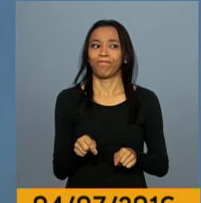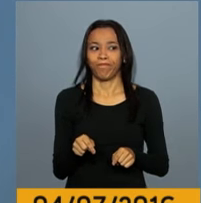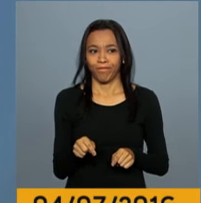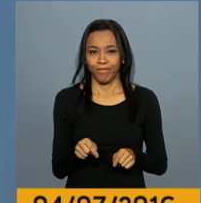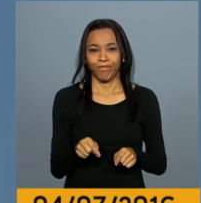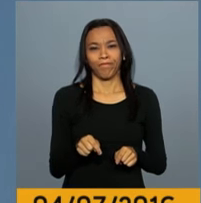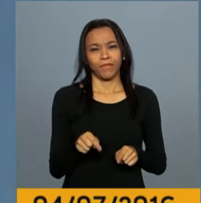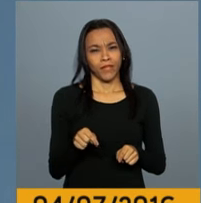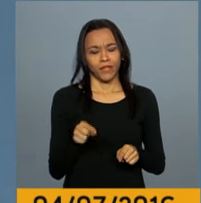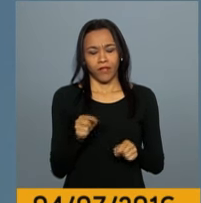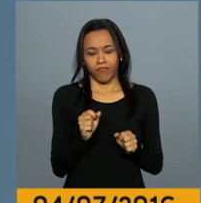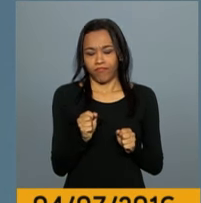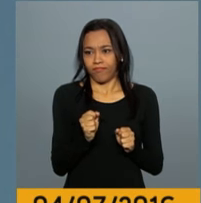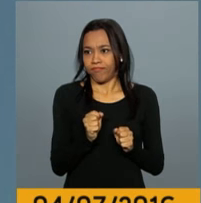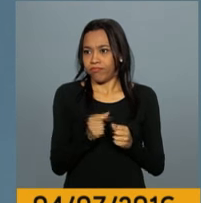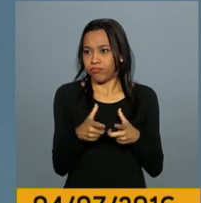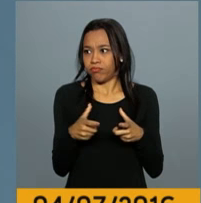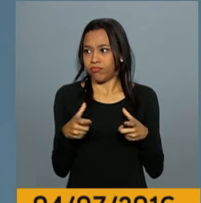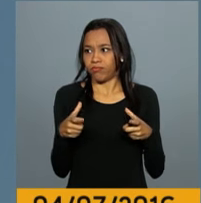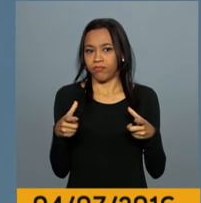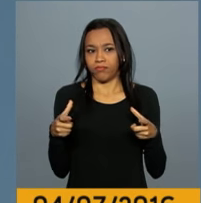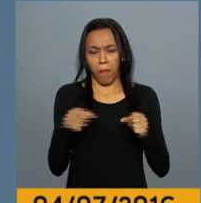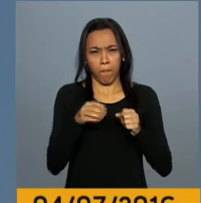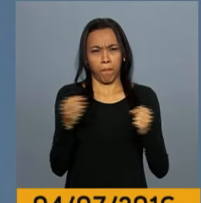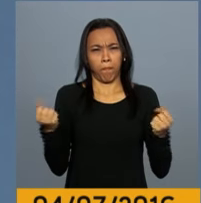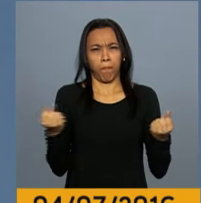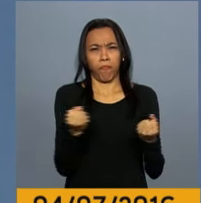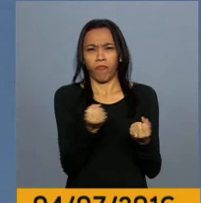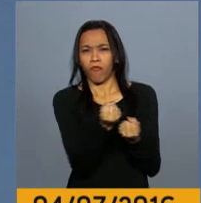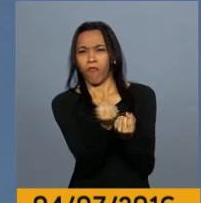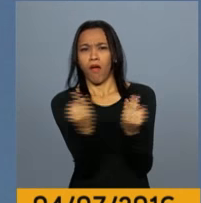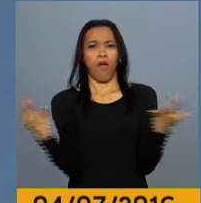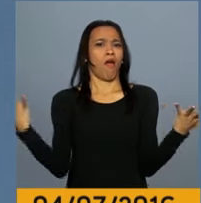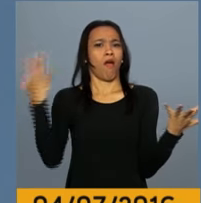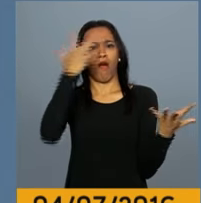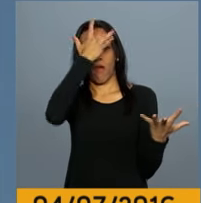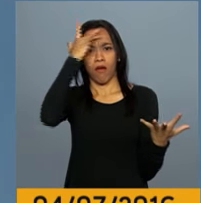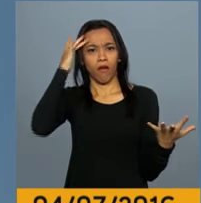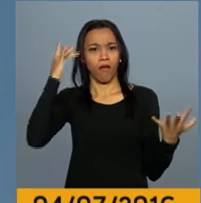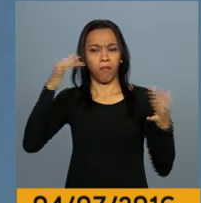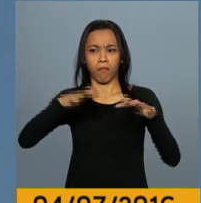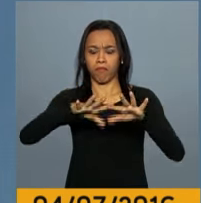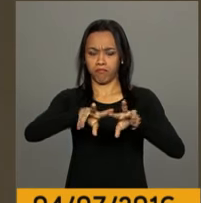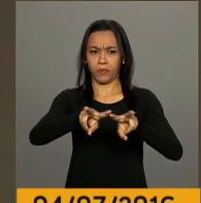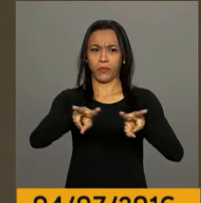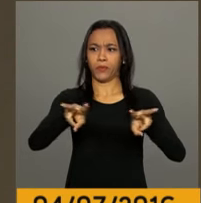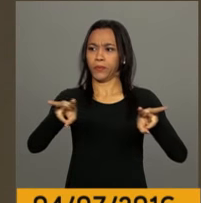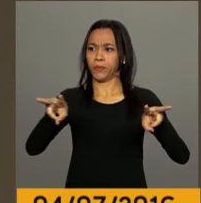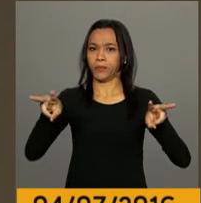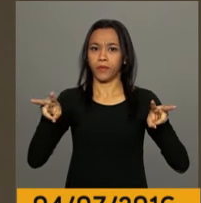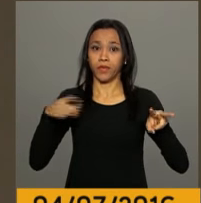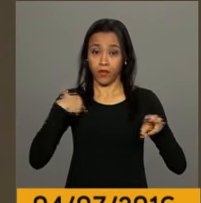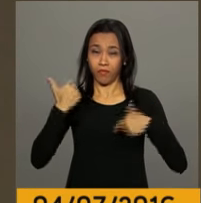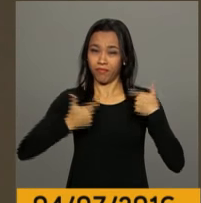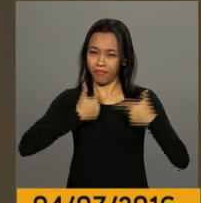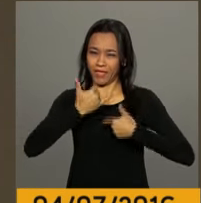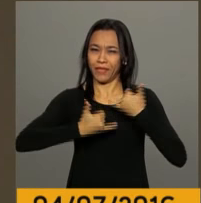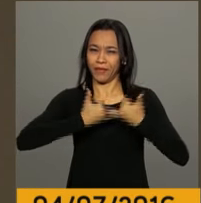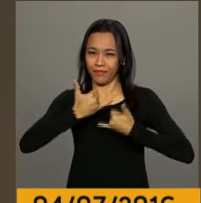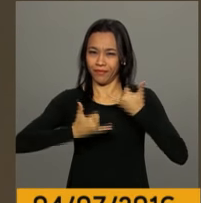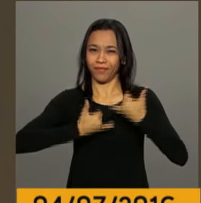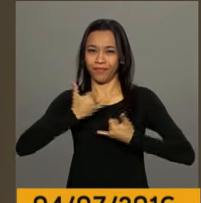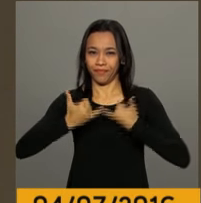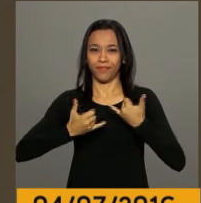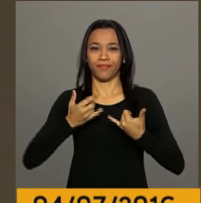existe uma multidão. E é uma multidão, eu brinco às vezes, viu, que ao longo do tempo, os meus